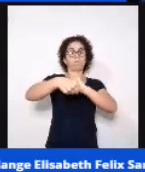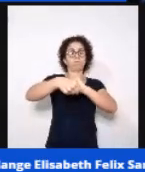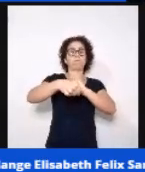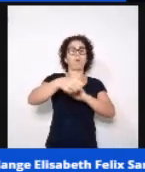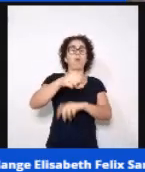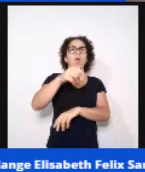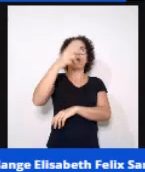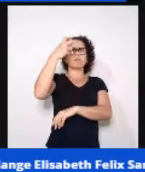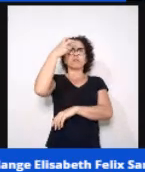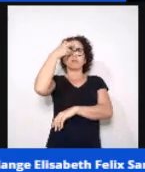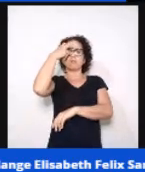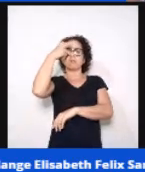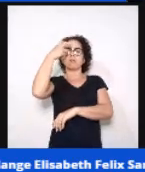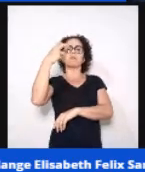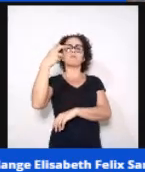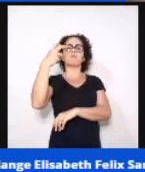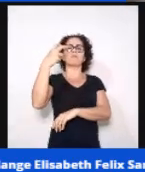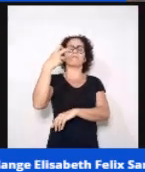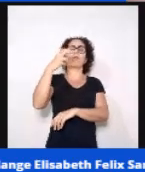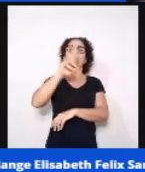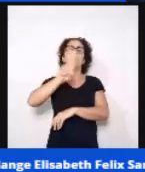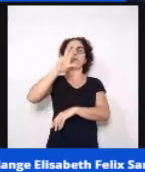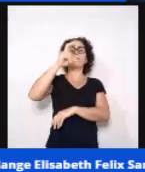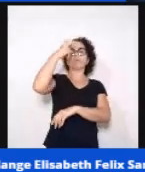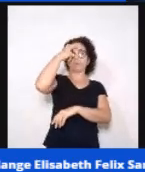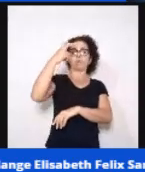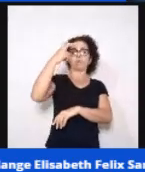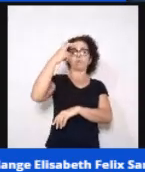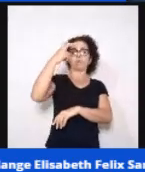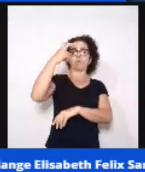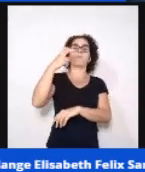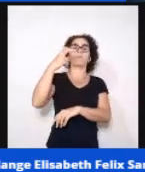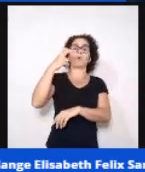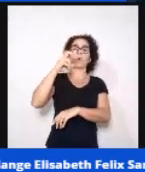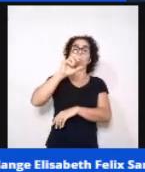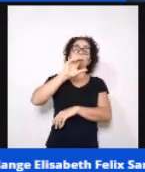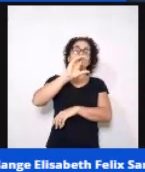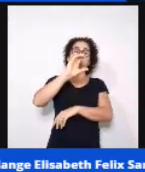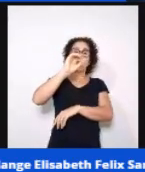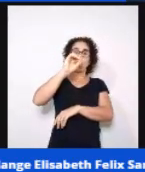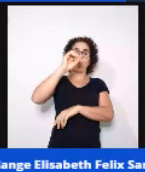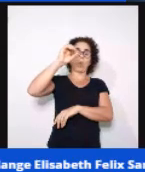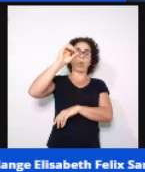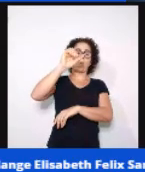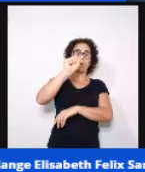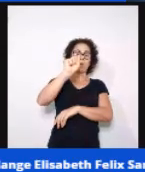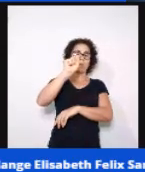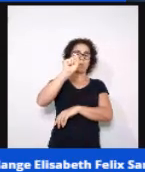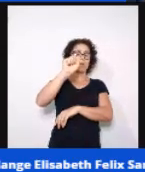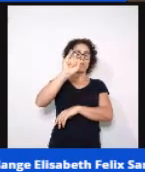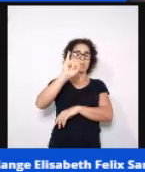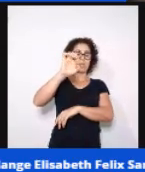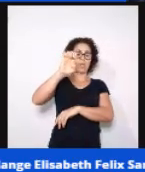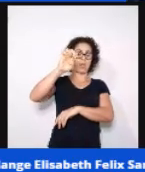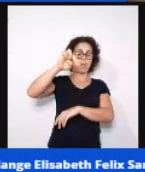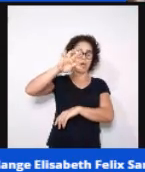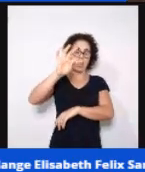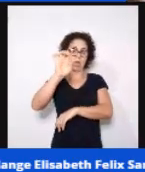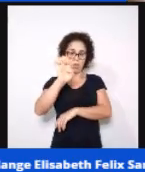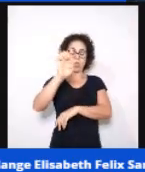tá? Mas, além desse quociente de inteligência, eu tenho que desenvolver um quociente emocional, que é o